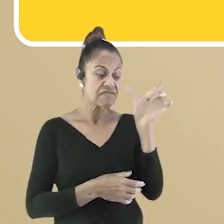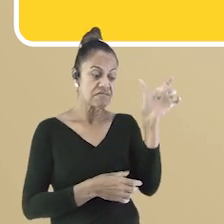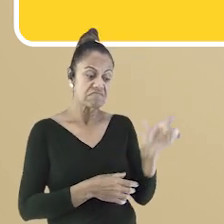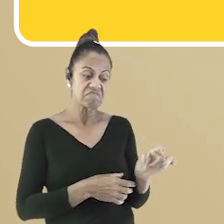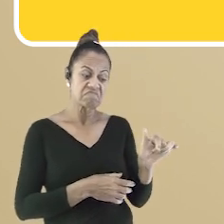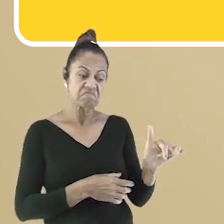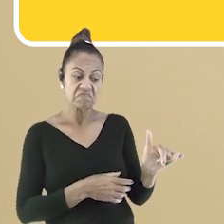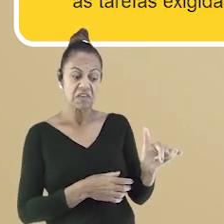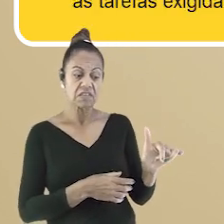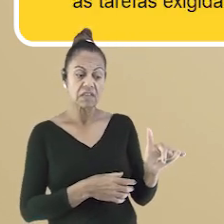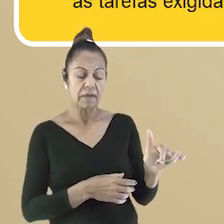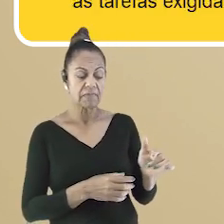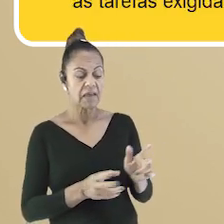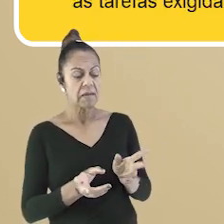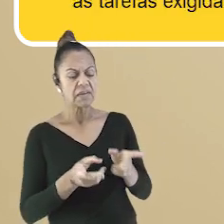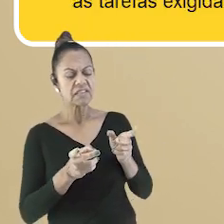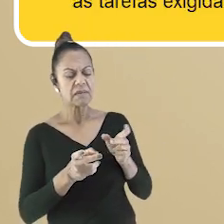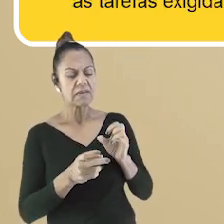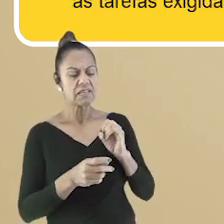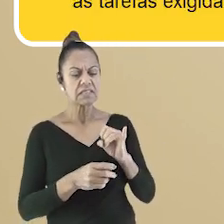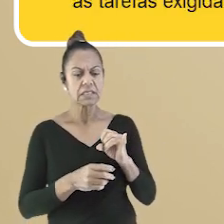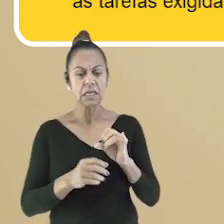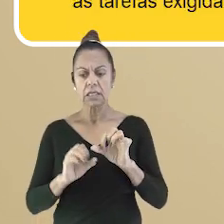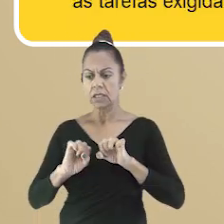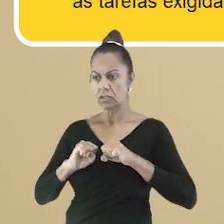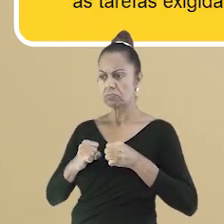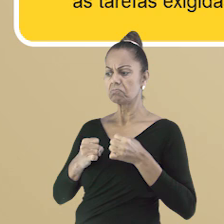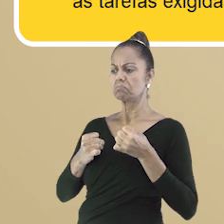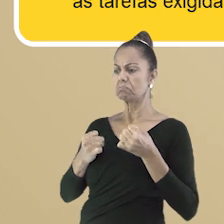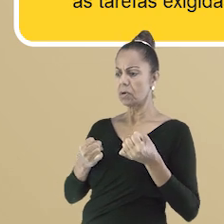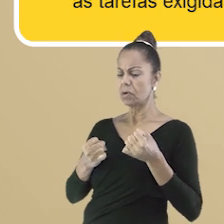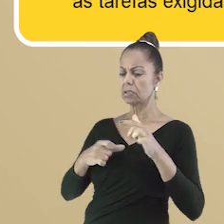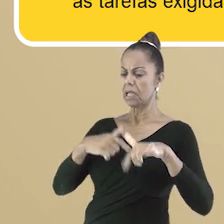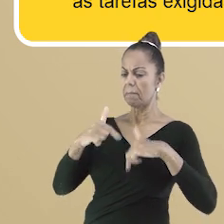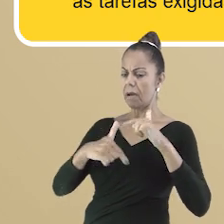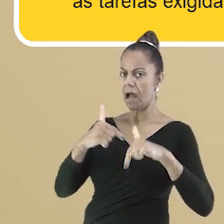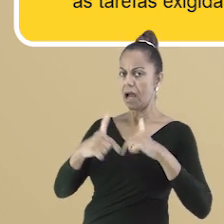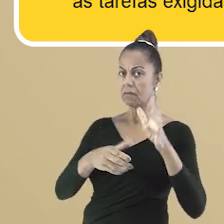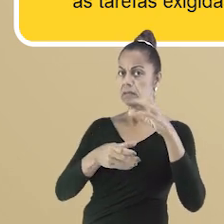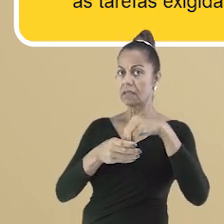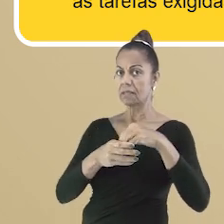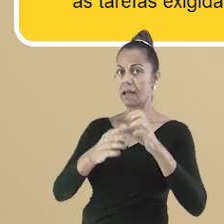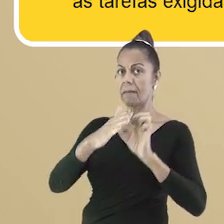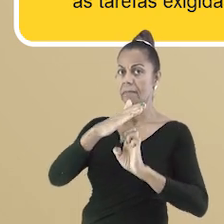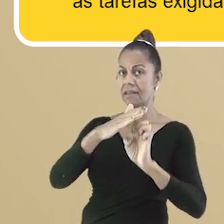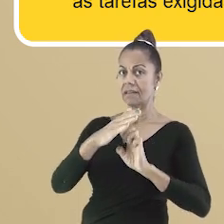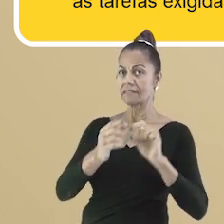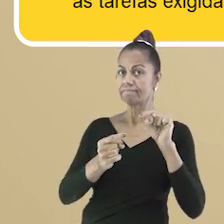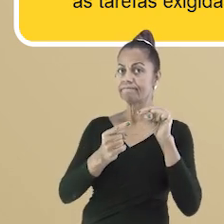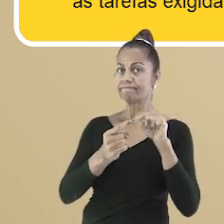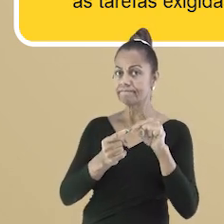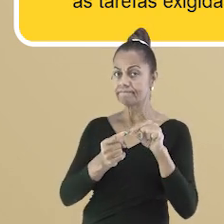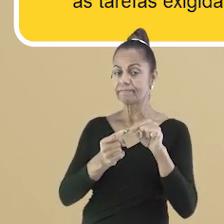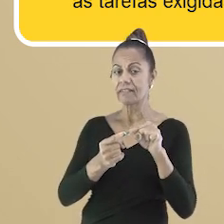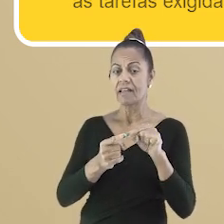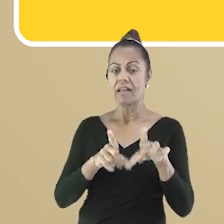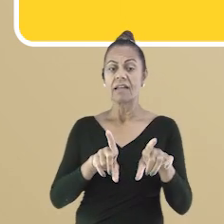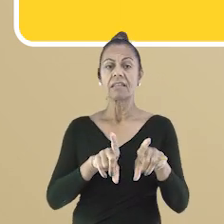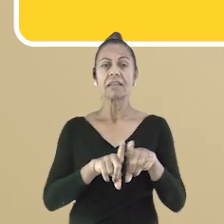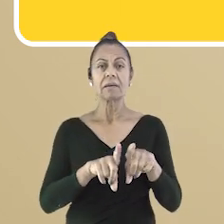do candidato, analisar se o candidato está disposto a realizar as tarefas exigidas pela